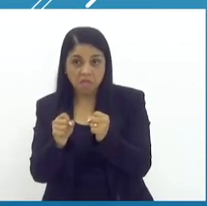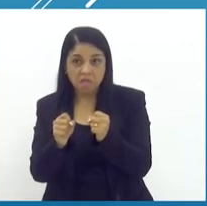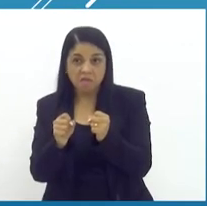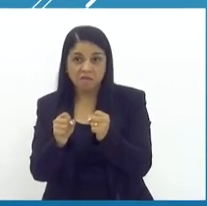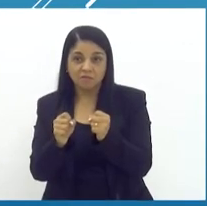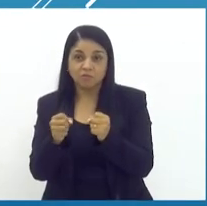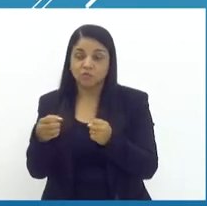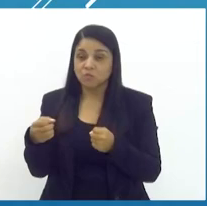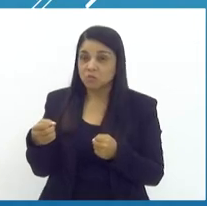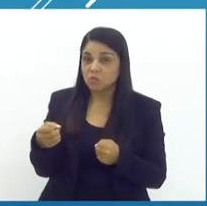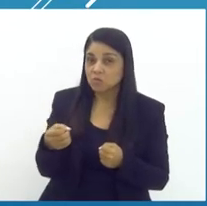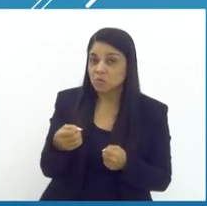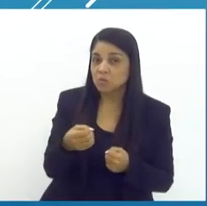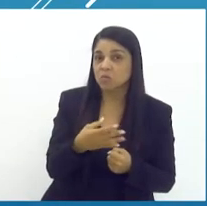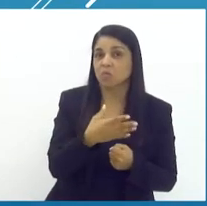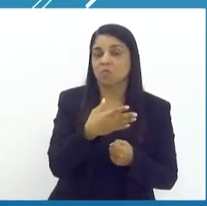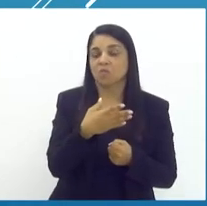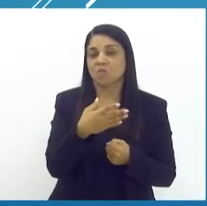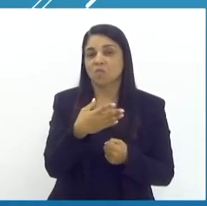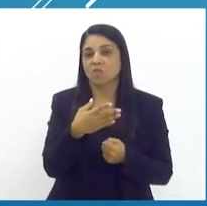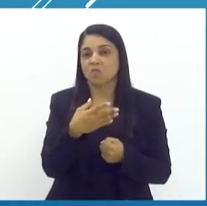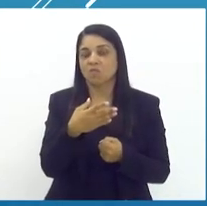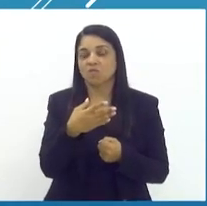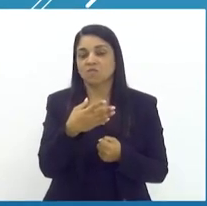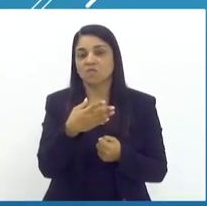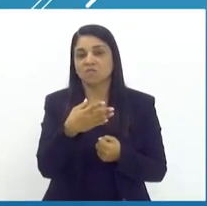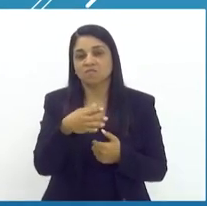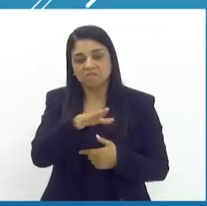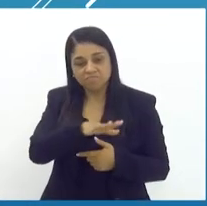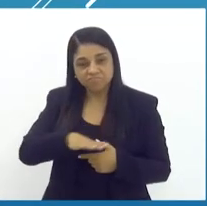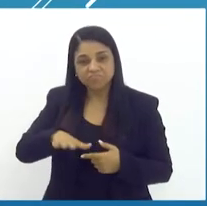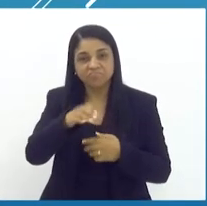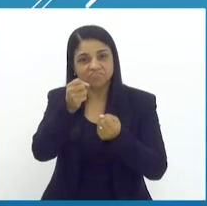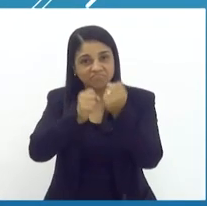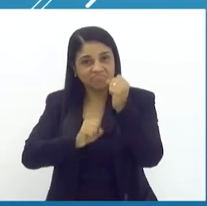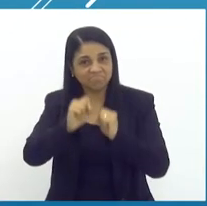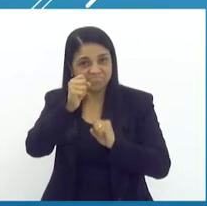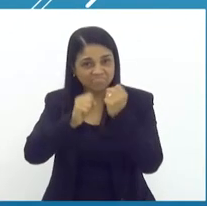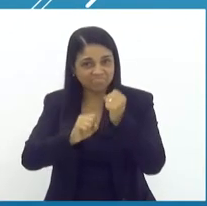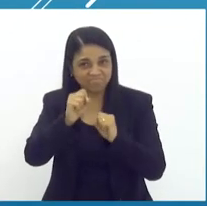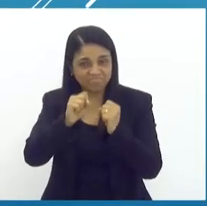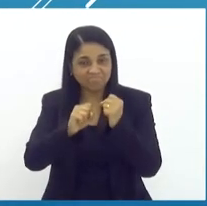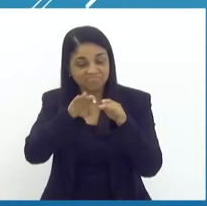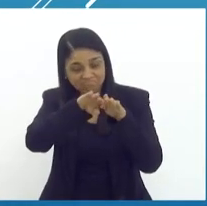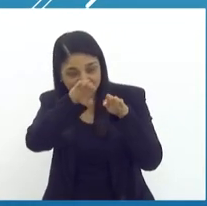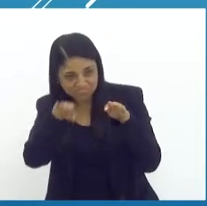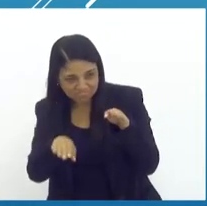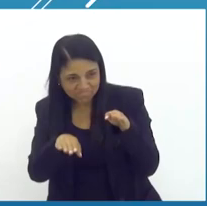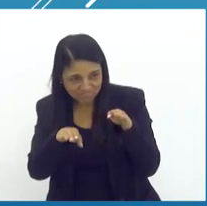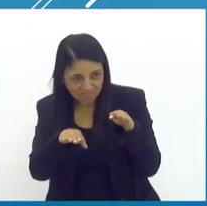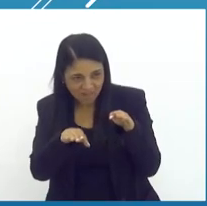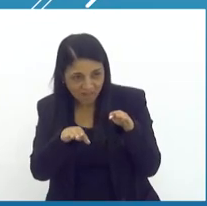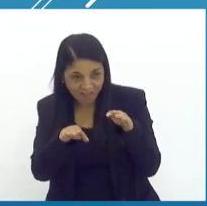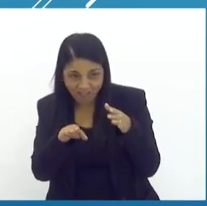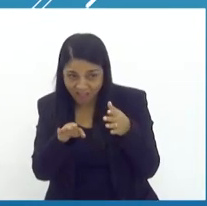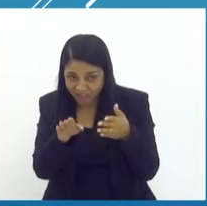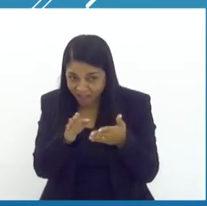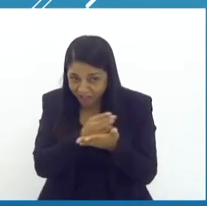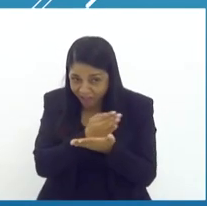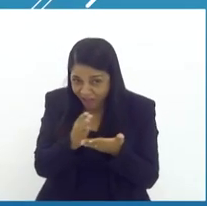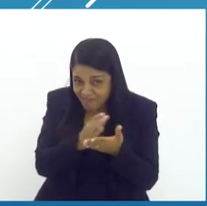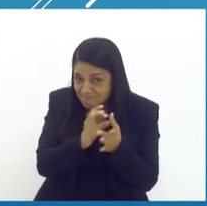novo Pou de entidades empresariais com peso diz proporcional alguma faria isso